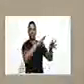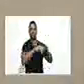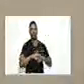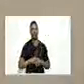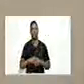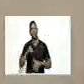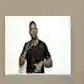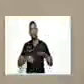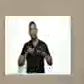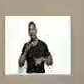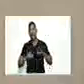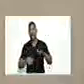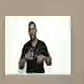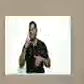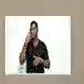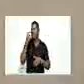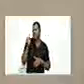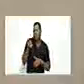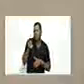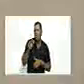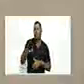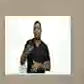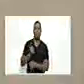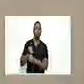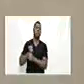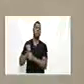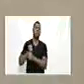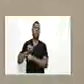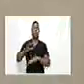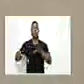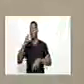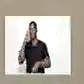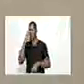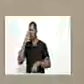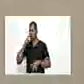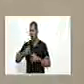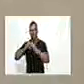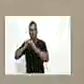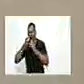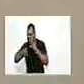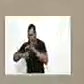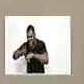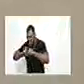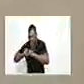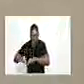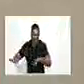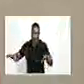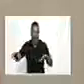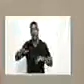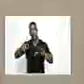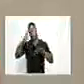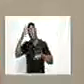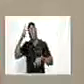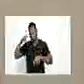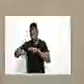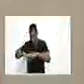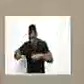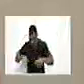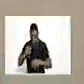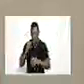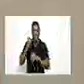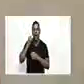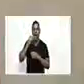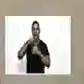pode ser que o lixo ficou um pouco a mais tempo lá o cachorro veio espalhou veio o catador abriu a sacola para procurar uma